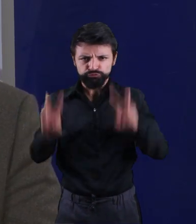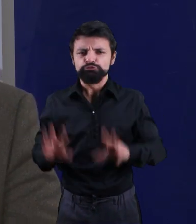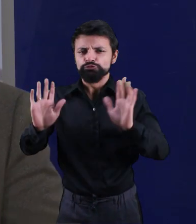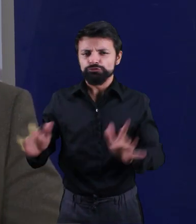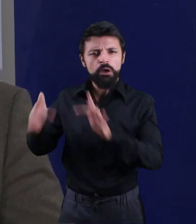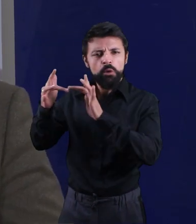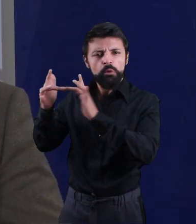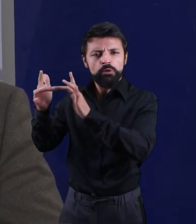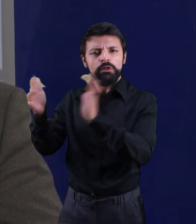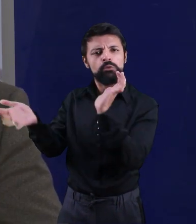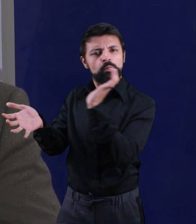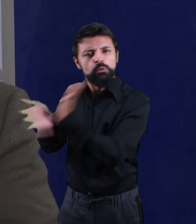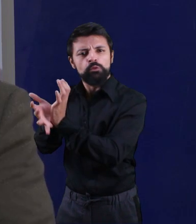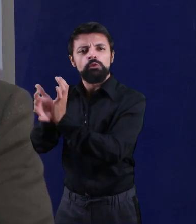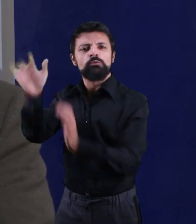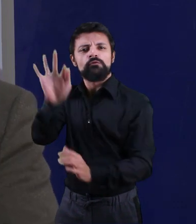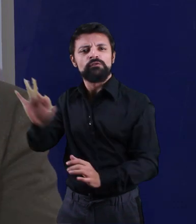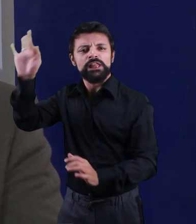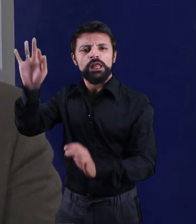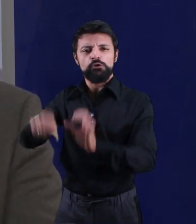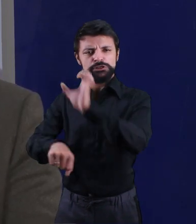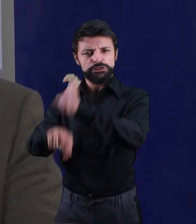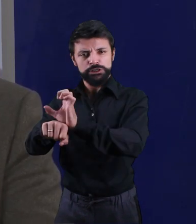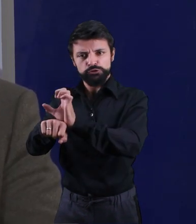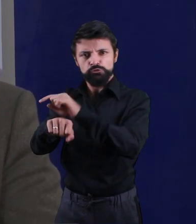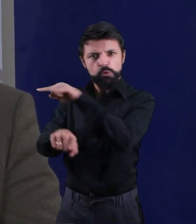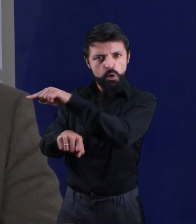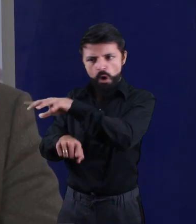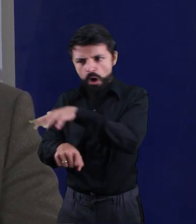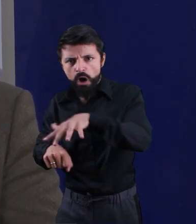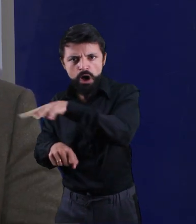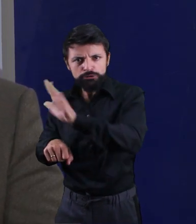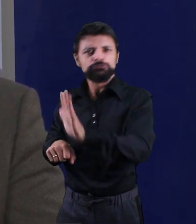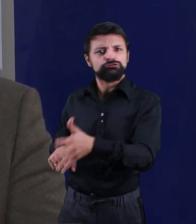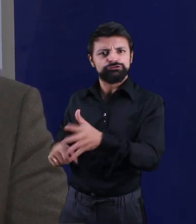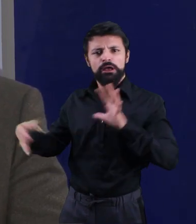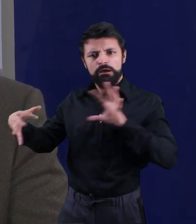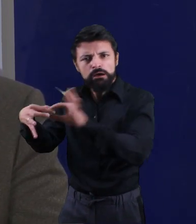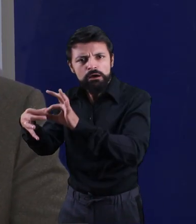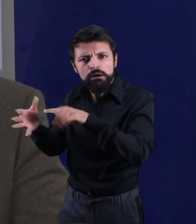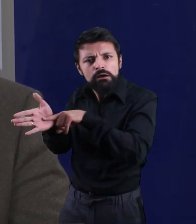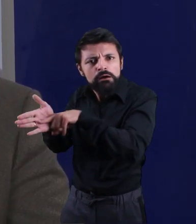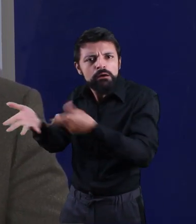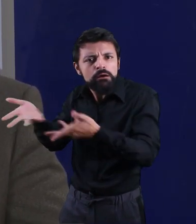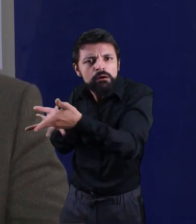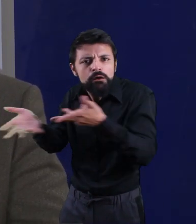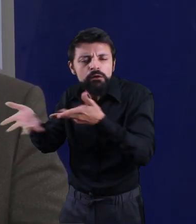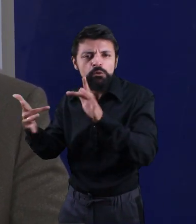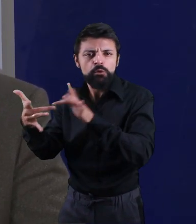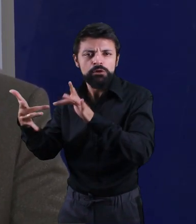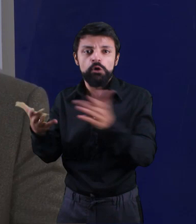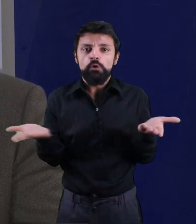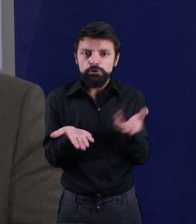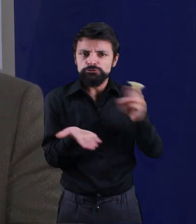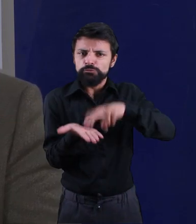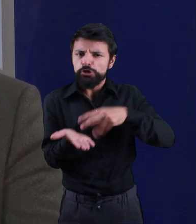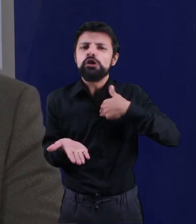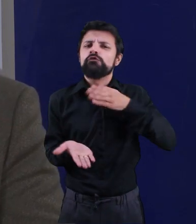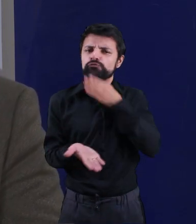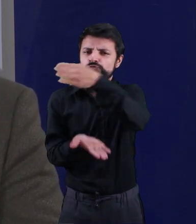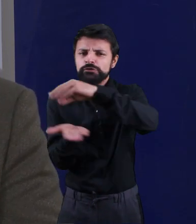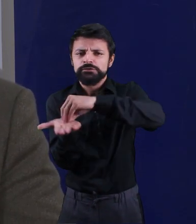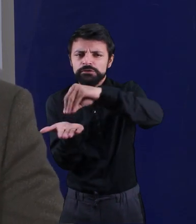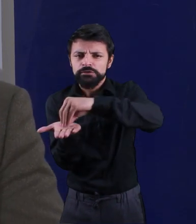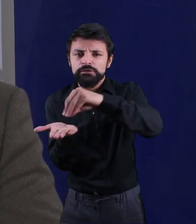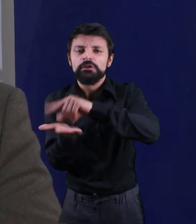está em contato com as forças de segurança federal estadual sobre esse tema hoje quinta feira pela manhã eu solicitei uma reunião na secretaria